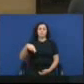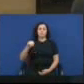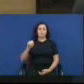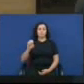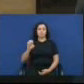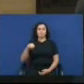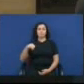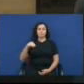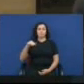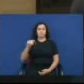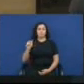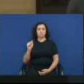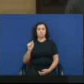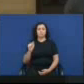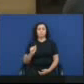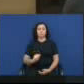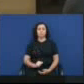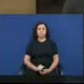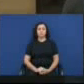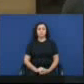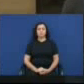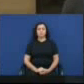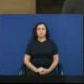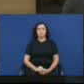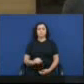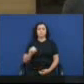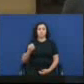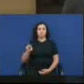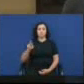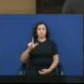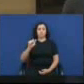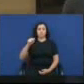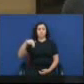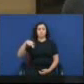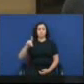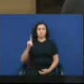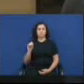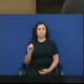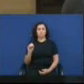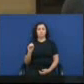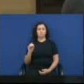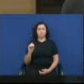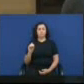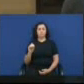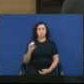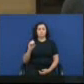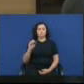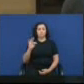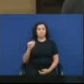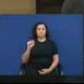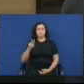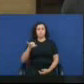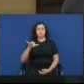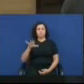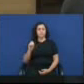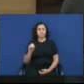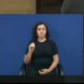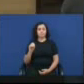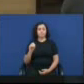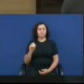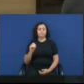Noemia Tereza Foster Carvalho, Orlando Borlina, Otávio Dias